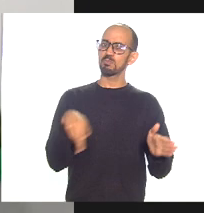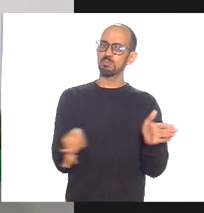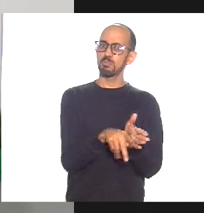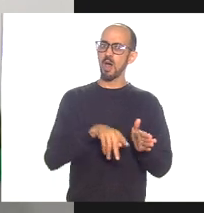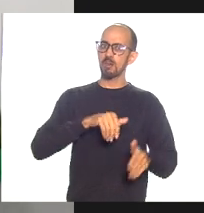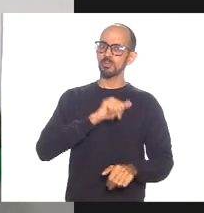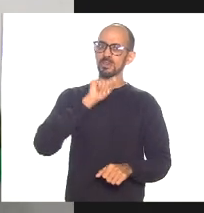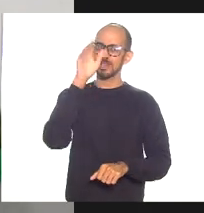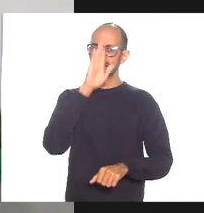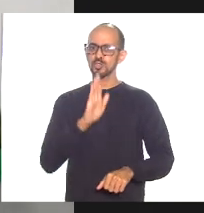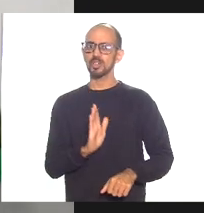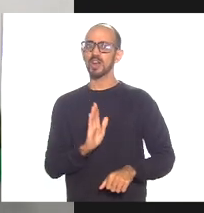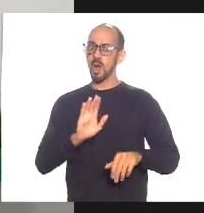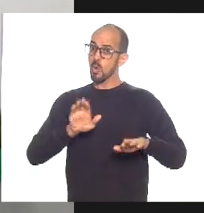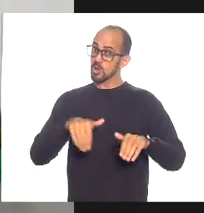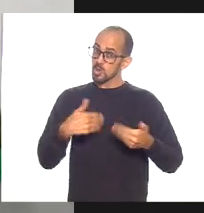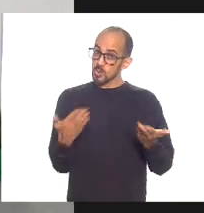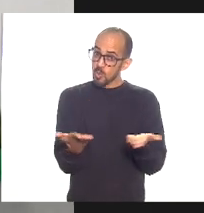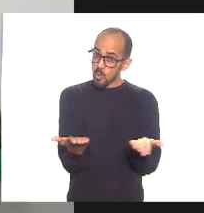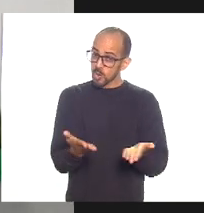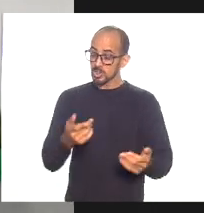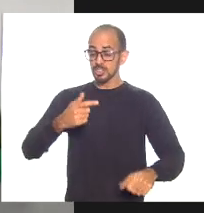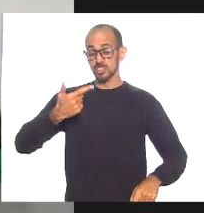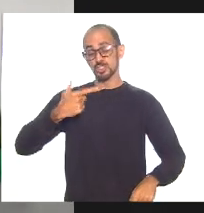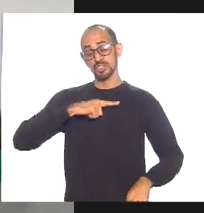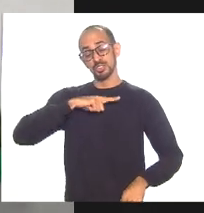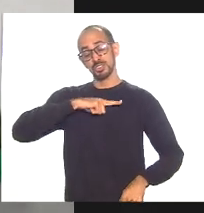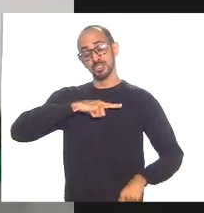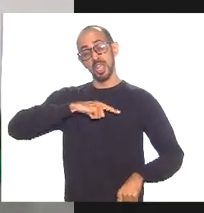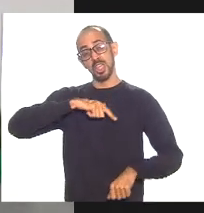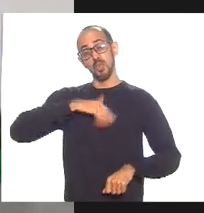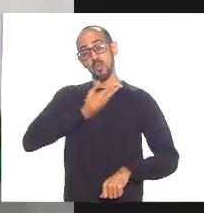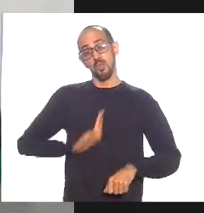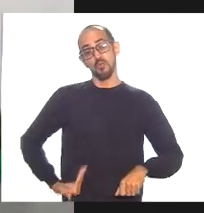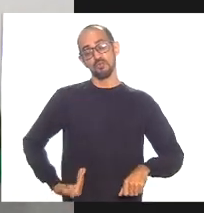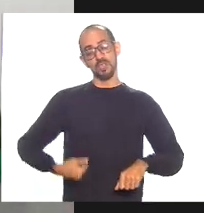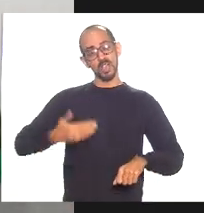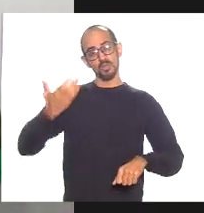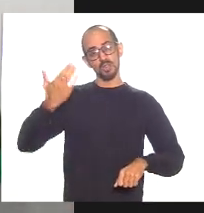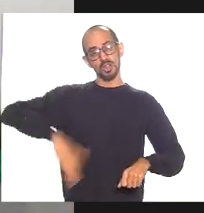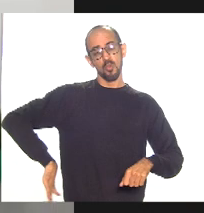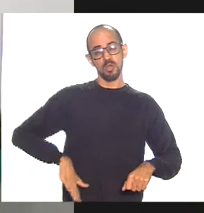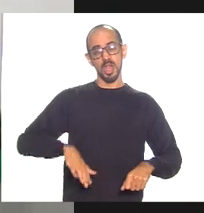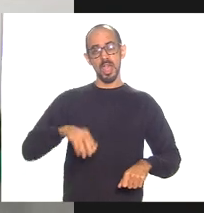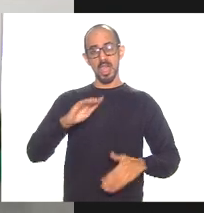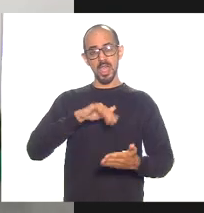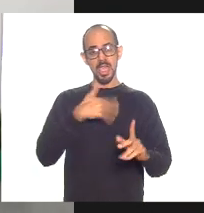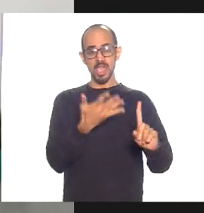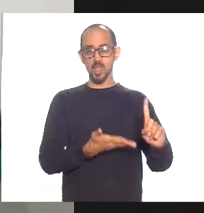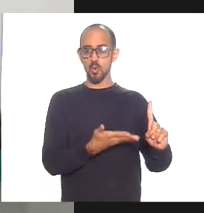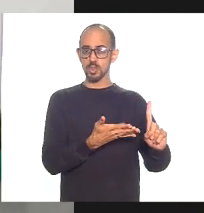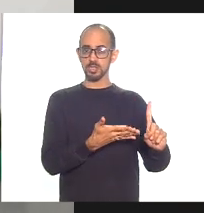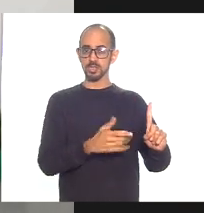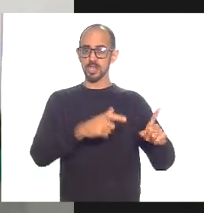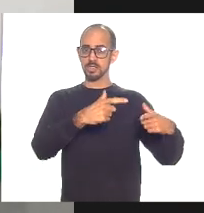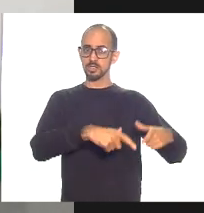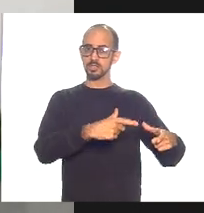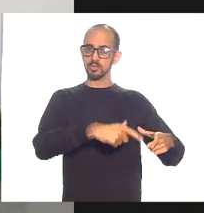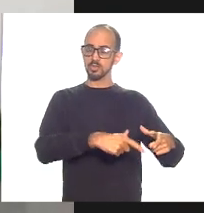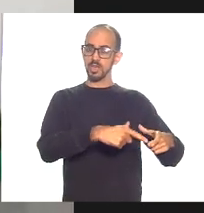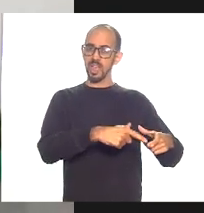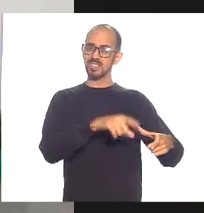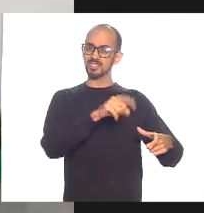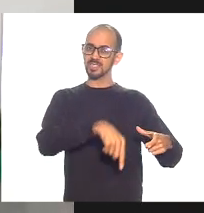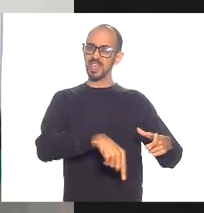tem um governo que despreza toda e qualquer possibilidade de reconhecer os espaços de saber,